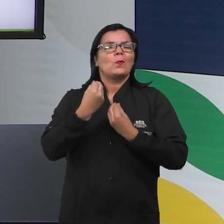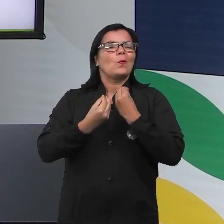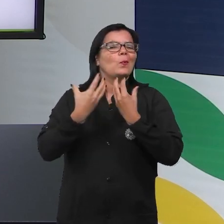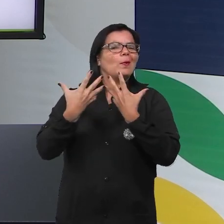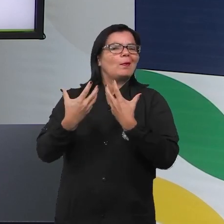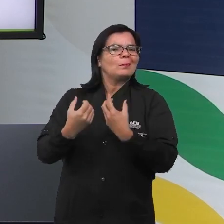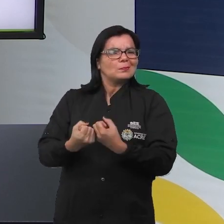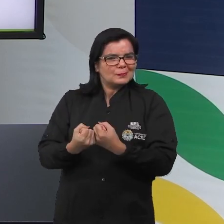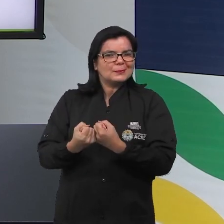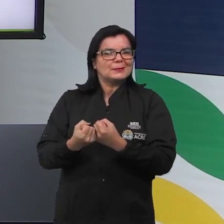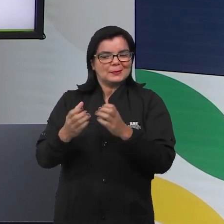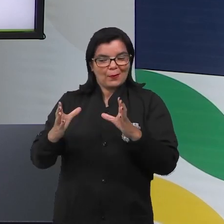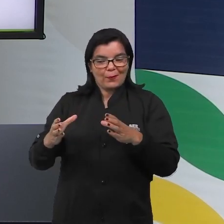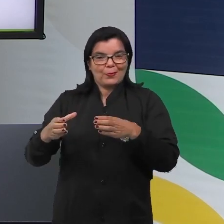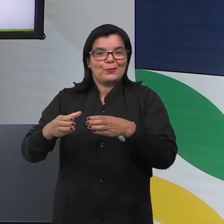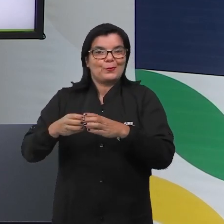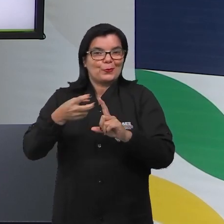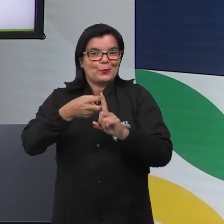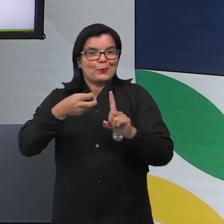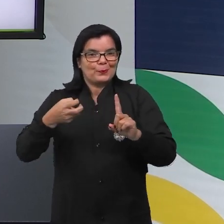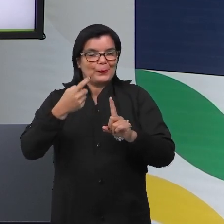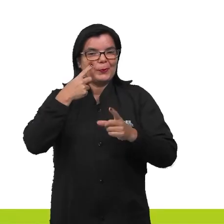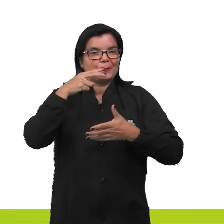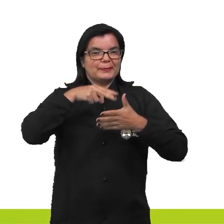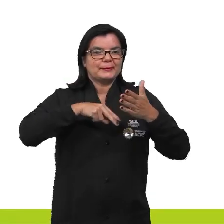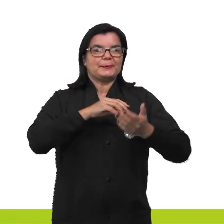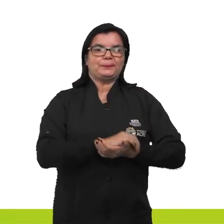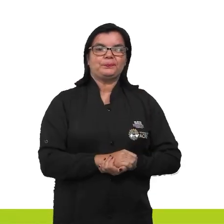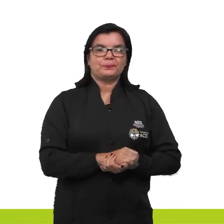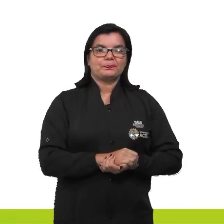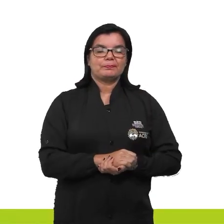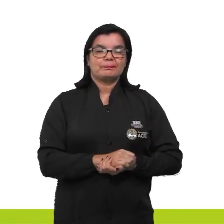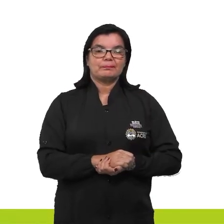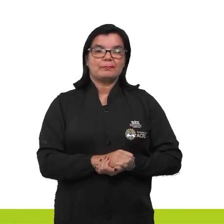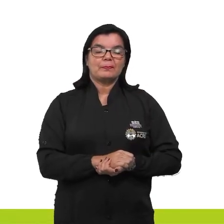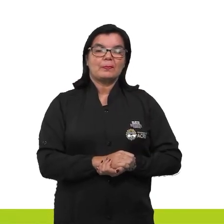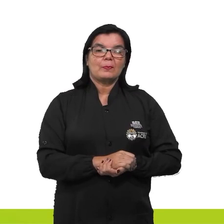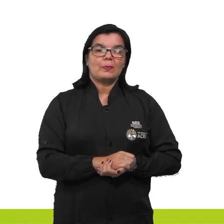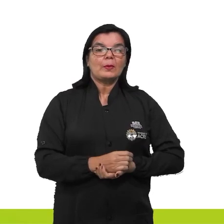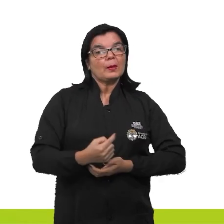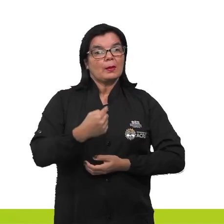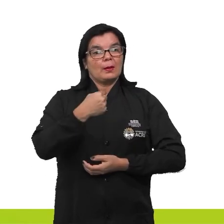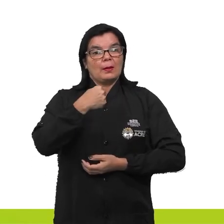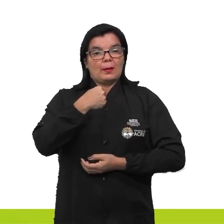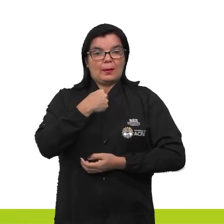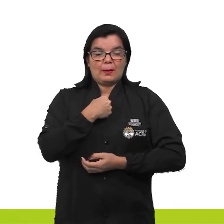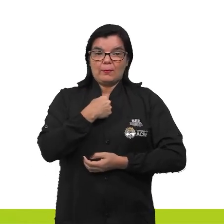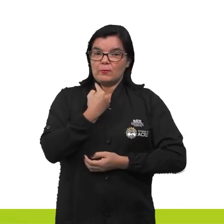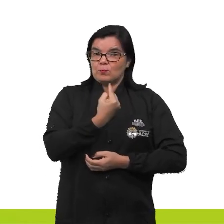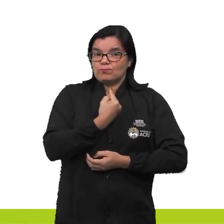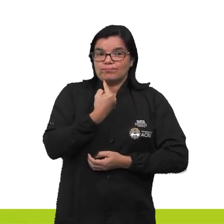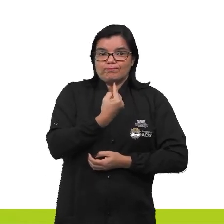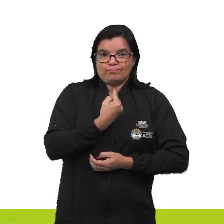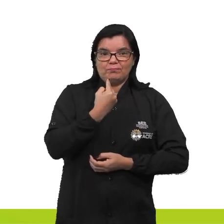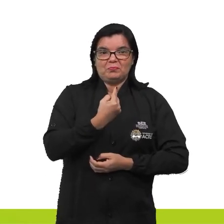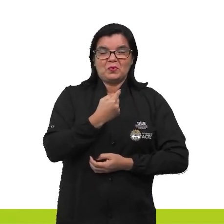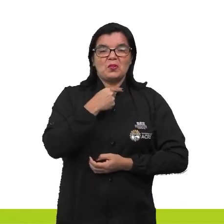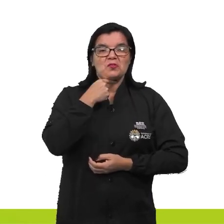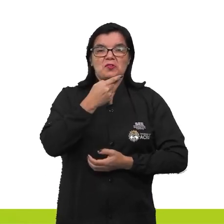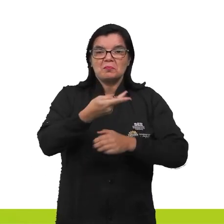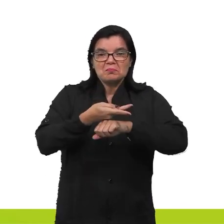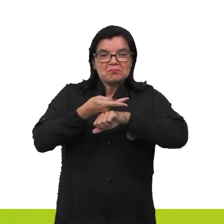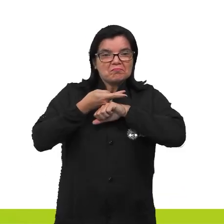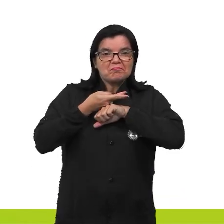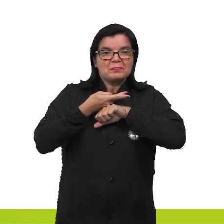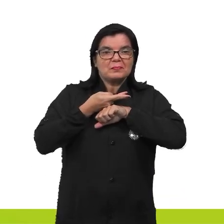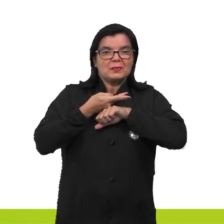a Marabá nesse meio? Então, leia aí comigo. Diz assim: eu vivo sozinha, ninguém